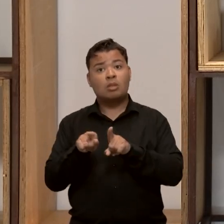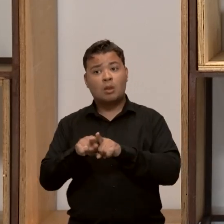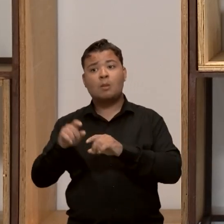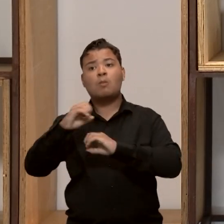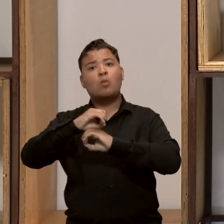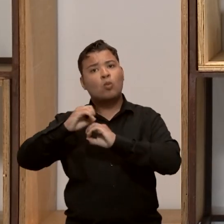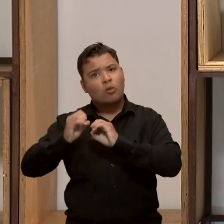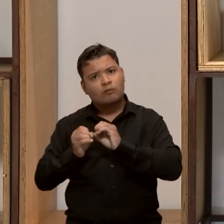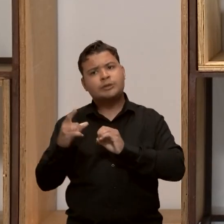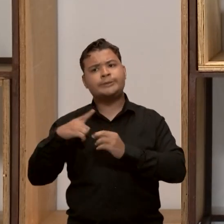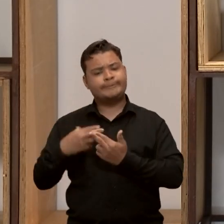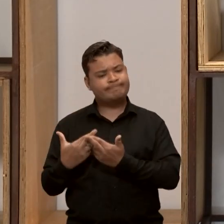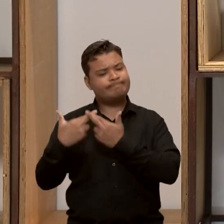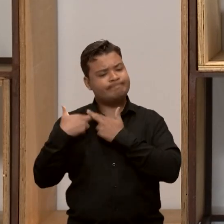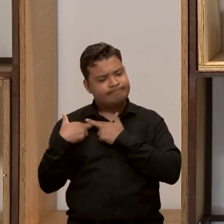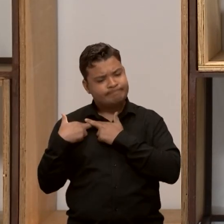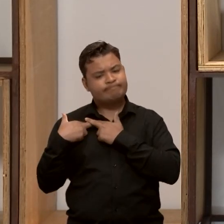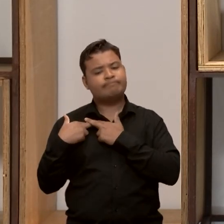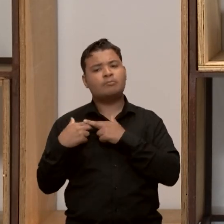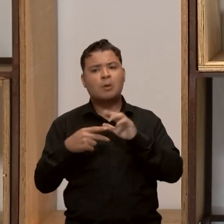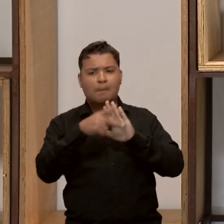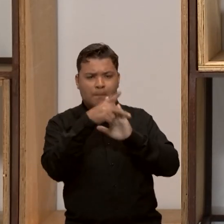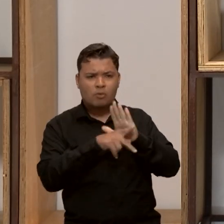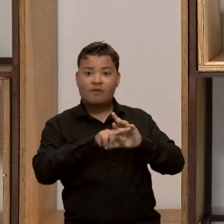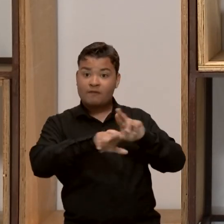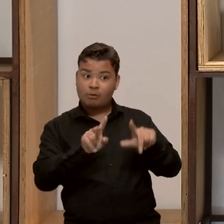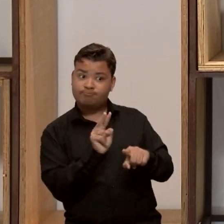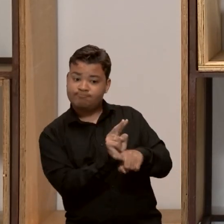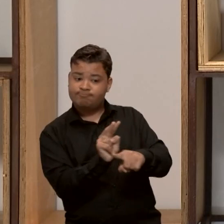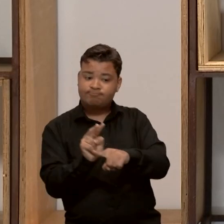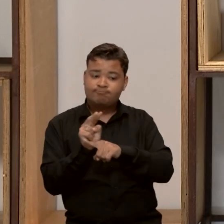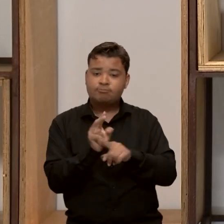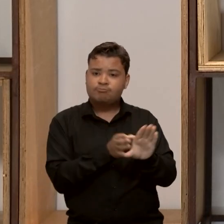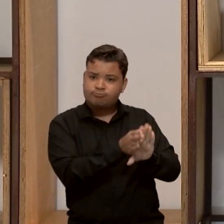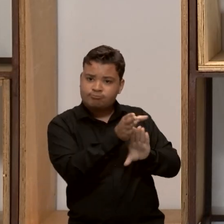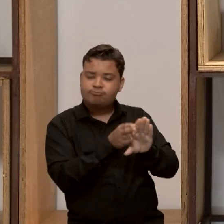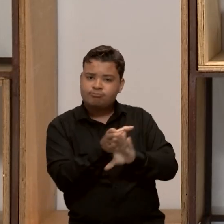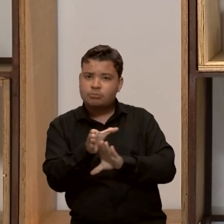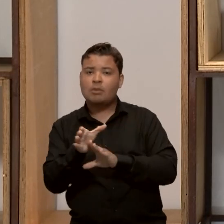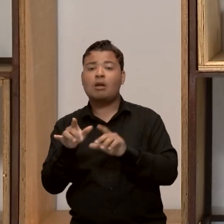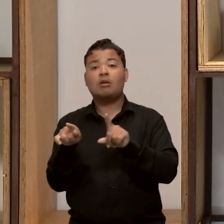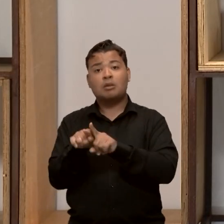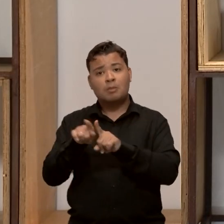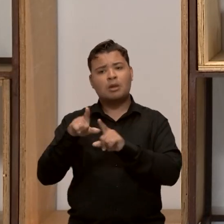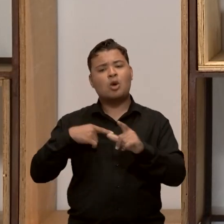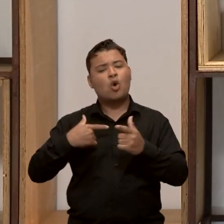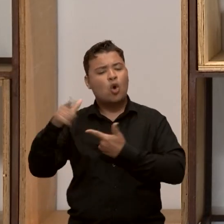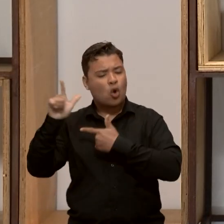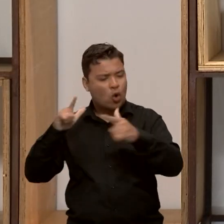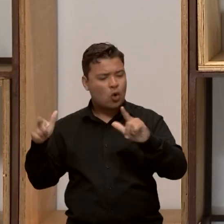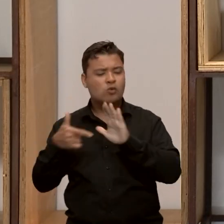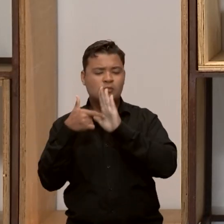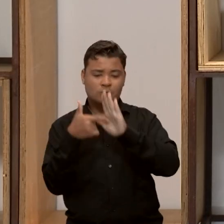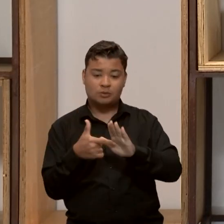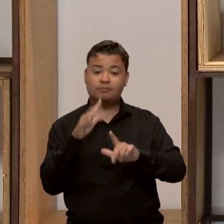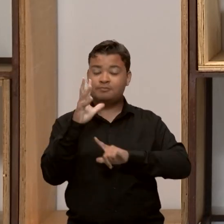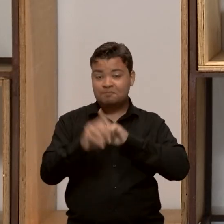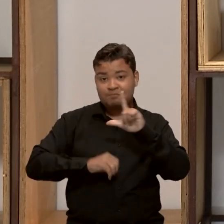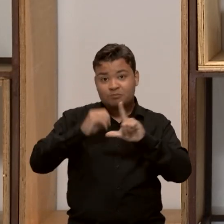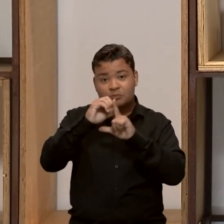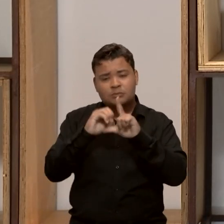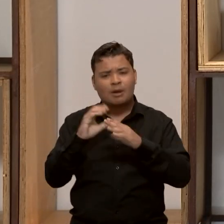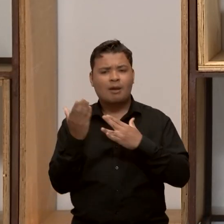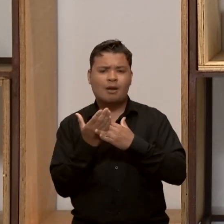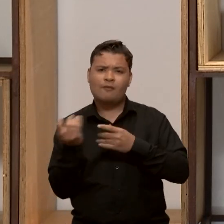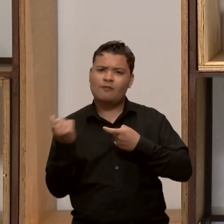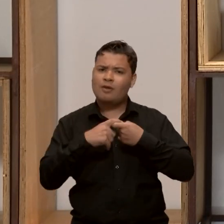no apoio e na incubação de projetos dessa área, e também vamos falar sobre outras iniciativas. Não sai daí, o Mundo FG volta em